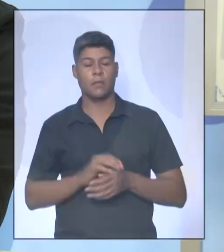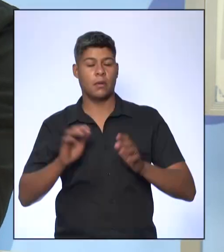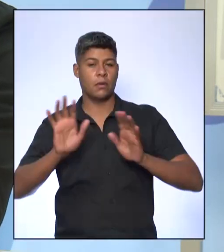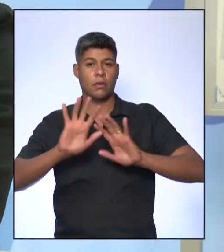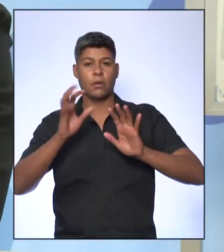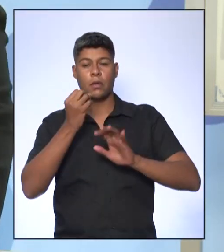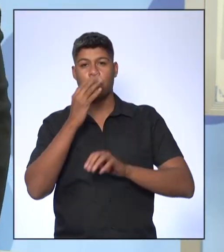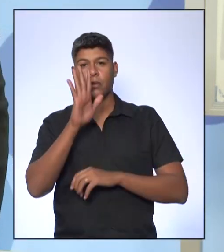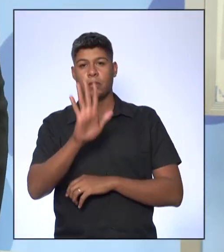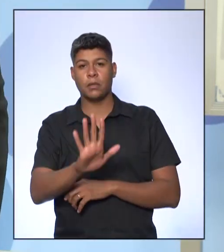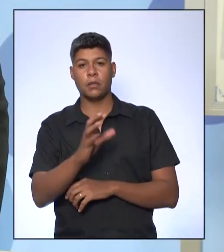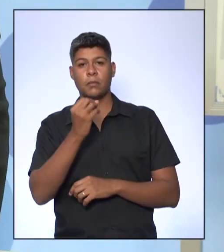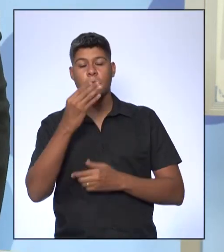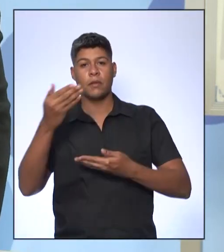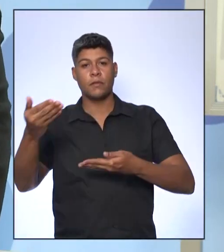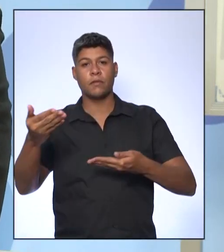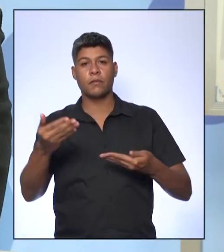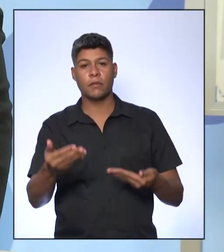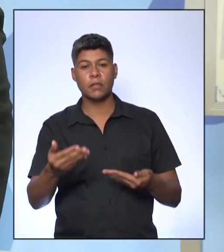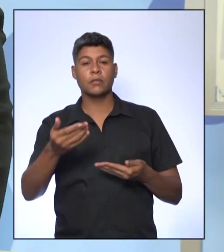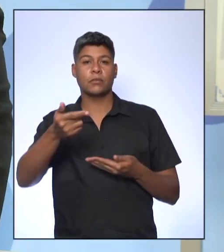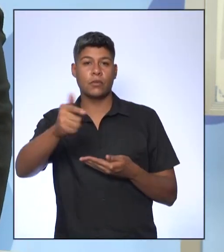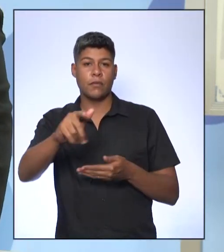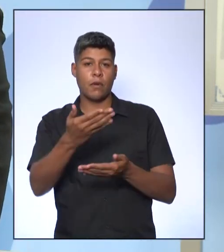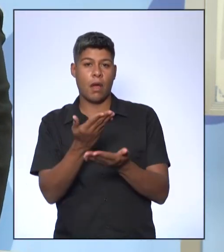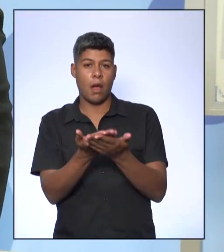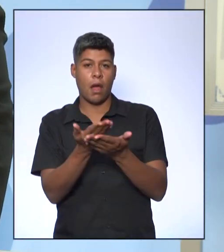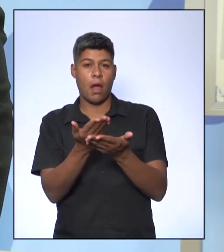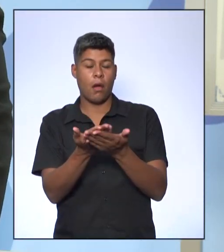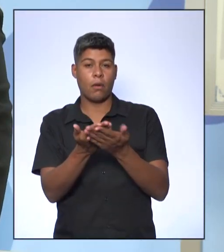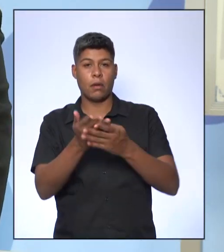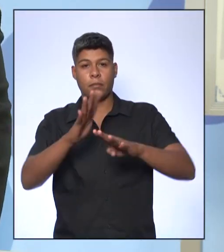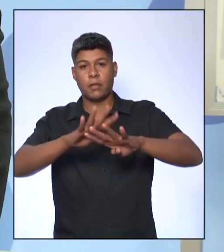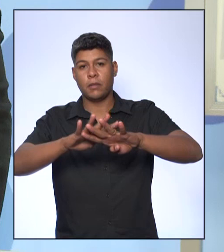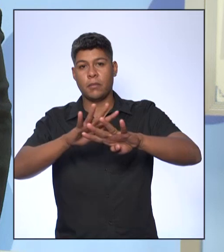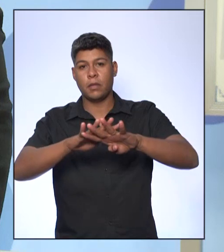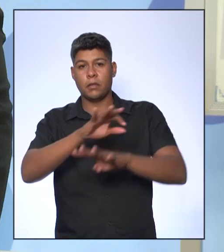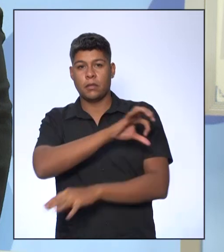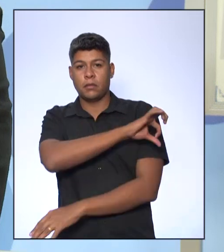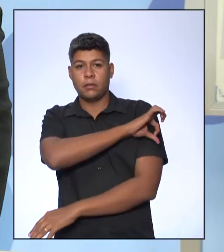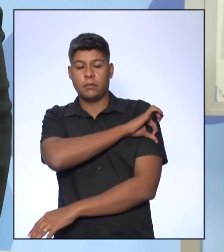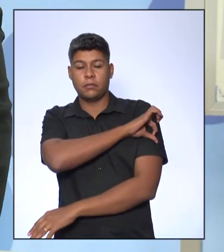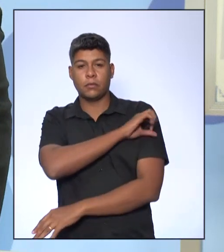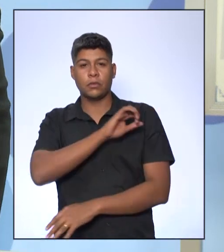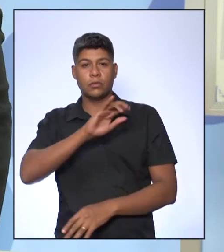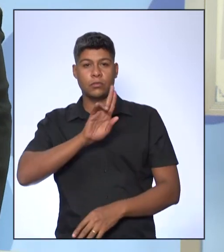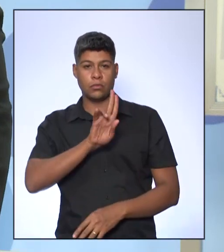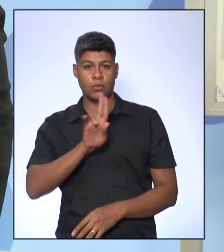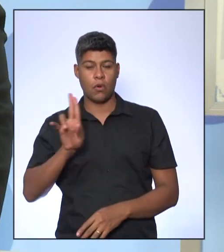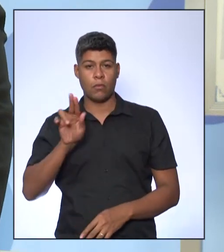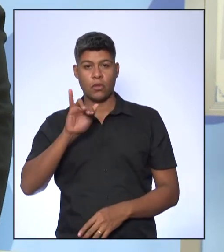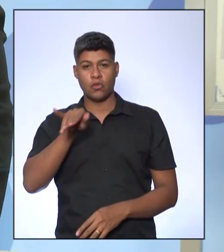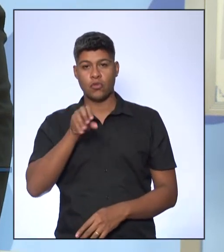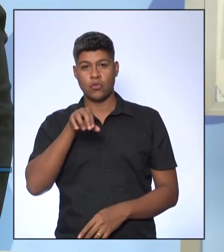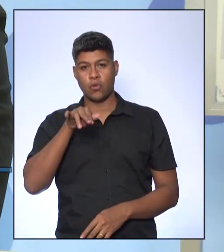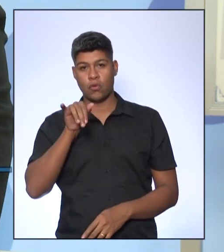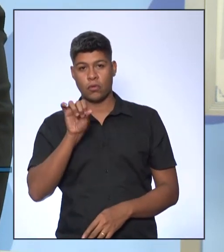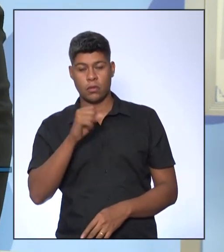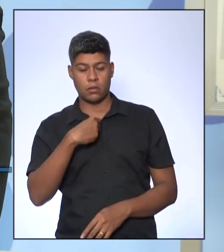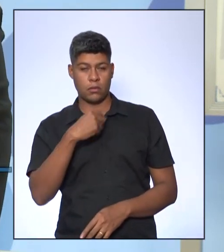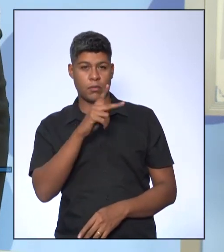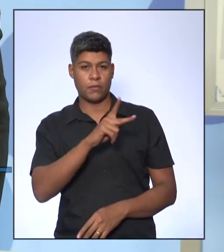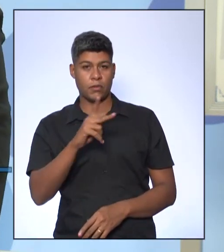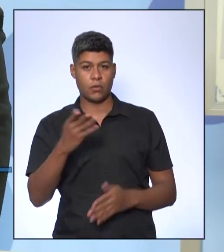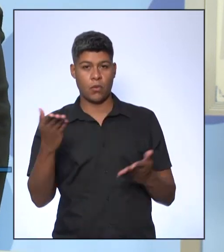Olá, boa tarde. Sejam todos bem-vindos a mais uma aula de matemática do nono ano. Meu nome é Jonas, eu vou ser o professor de vocês